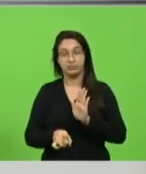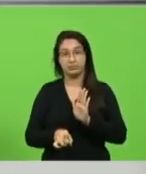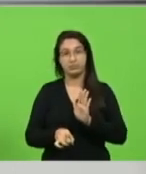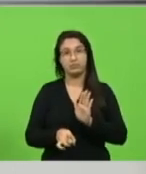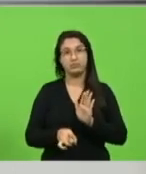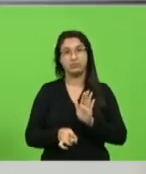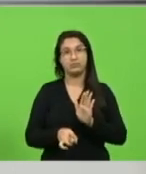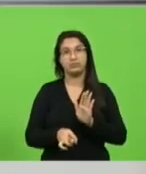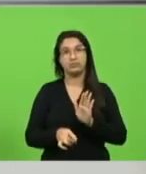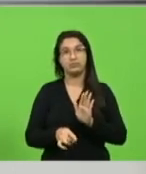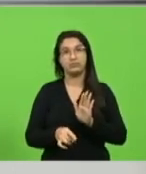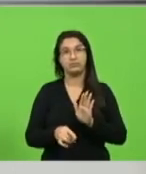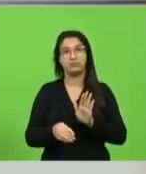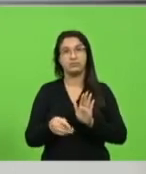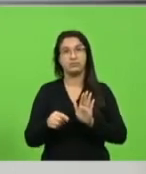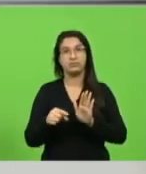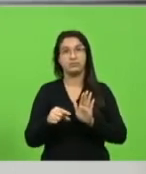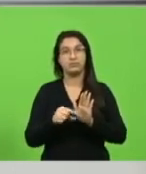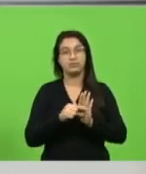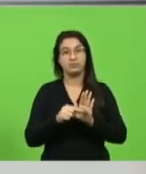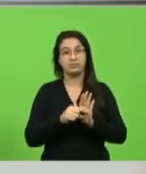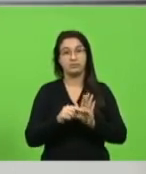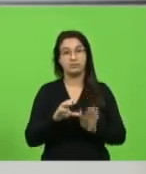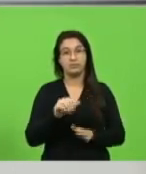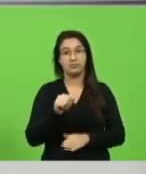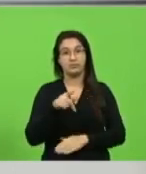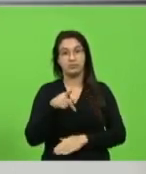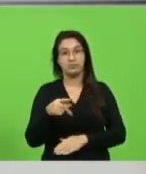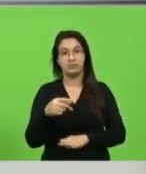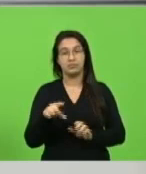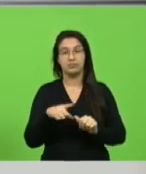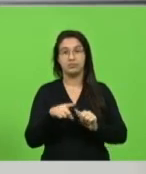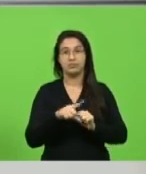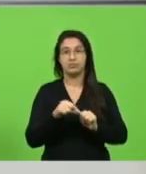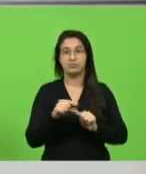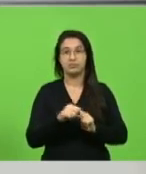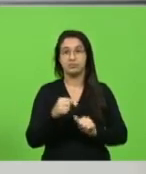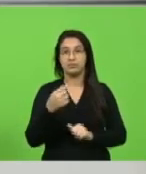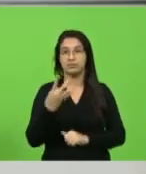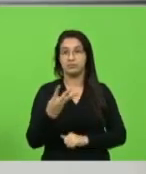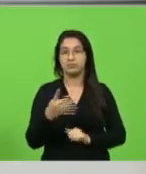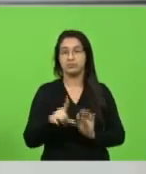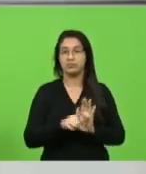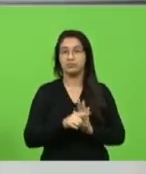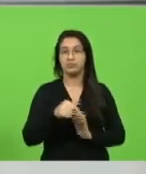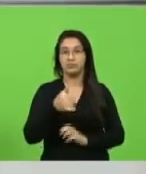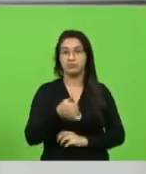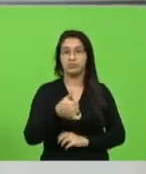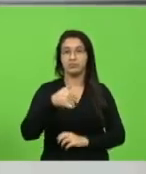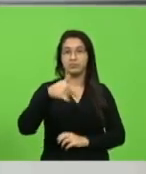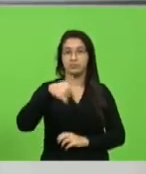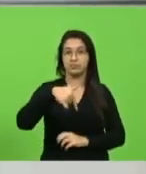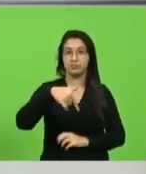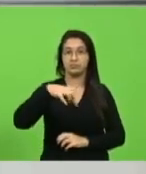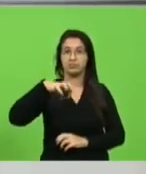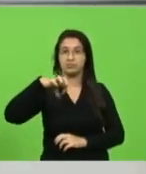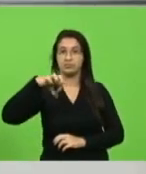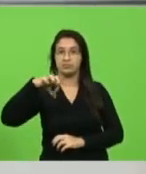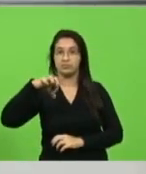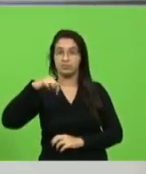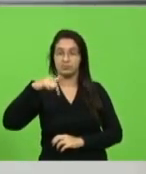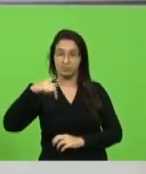dispõe o caput do artigo 4º da Lei 1079-50, os crimes